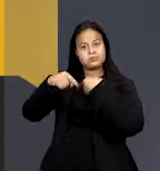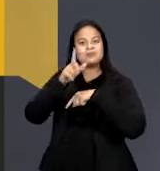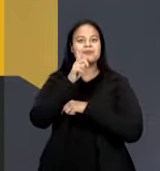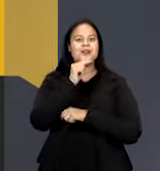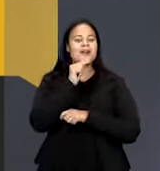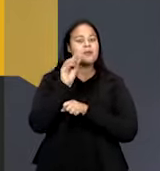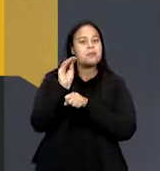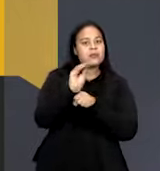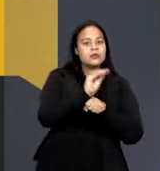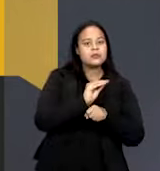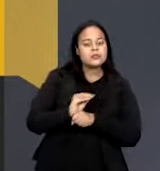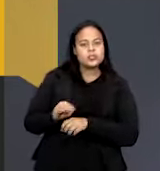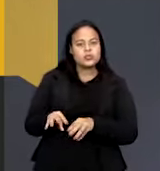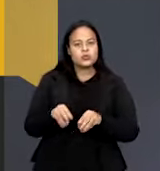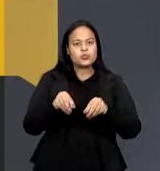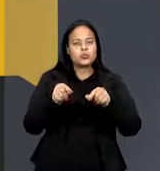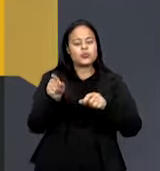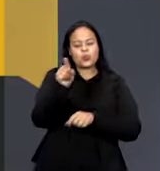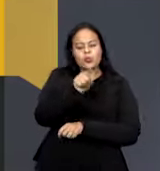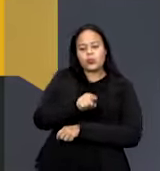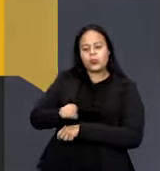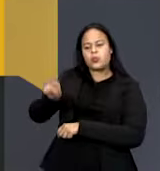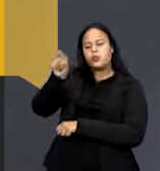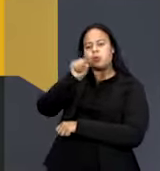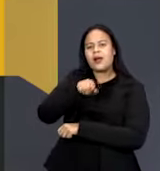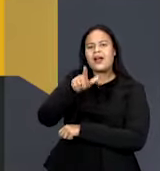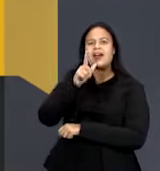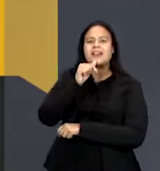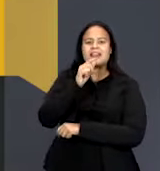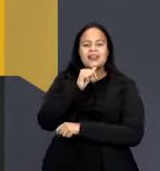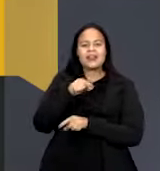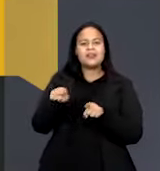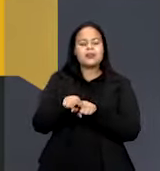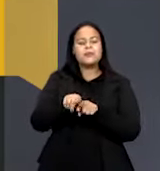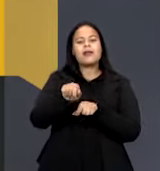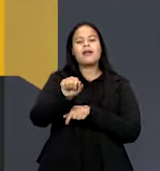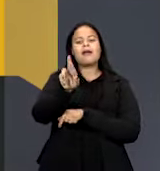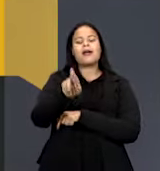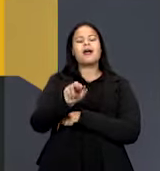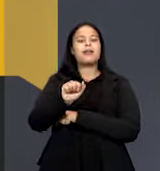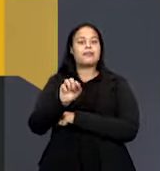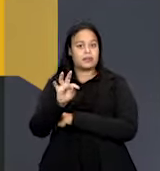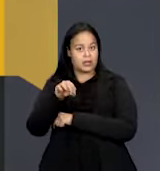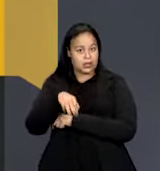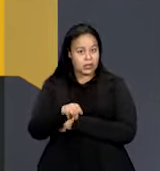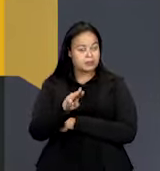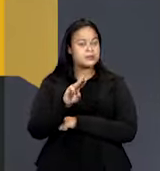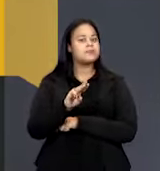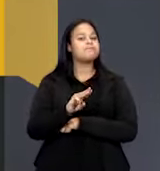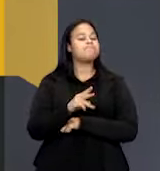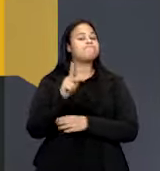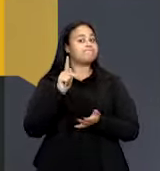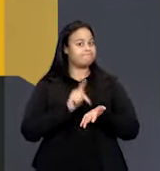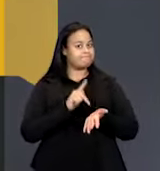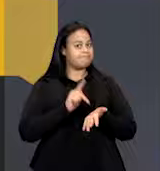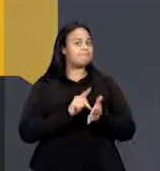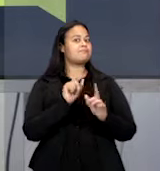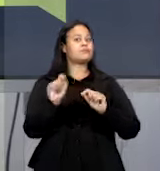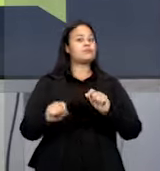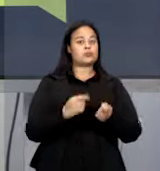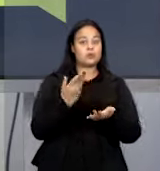dos solos, dos cursos de água e da qualidade do ar atmosférico. Na verdade, essa é uma